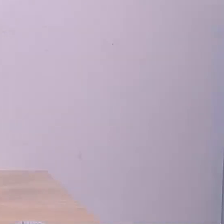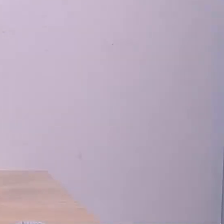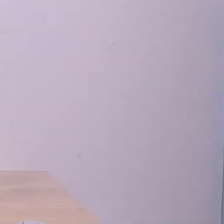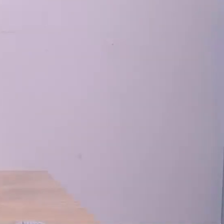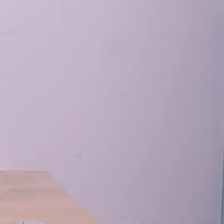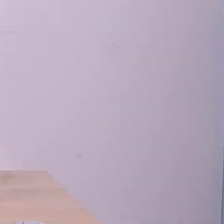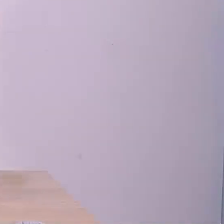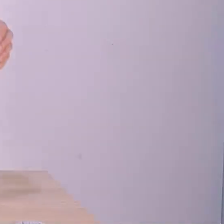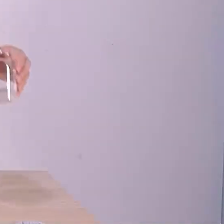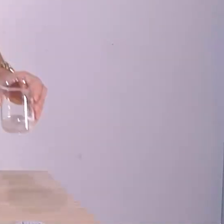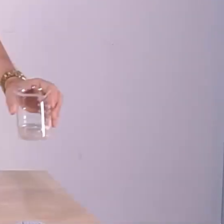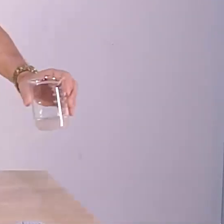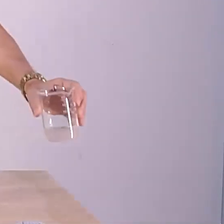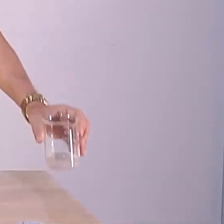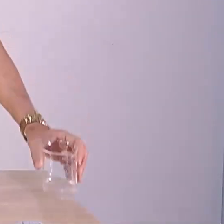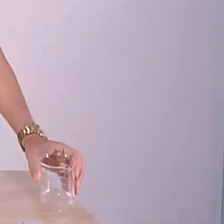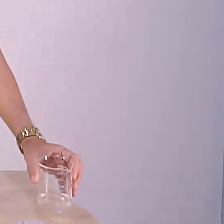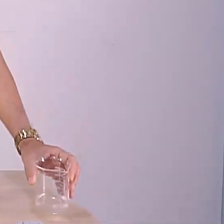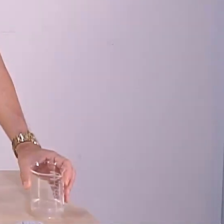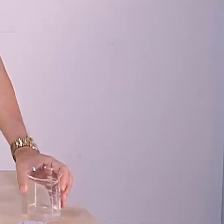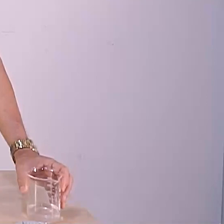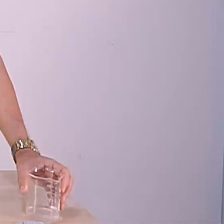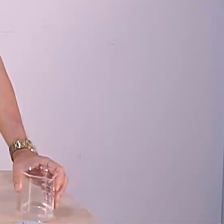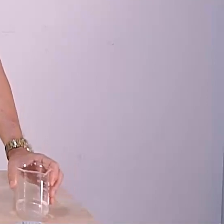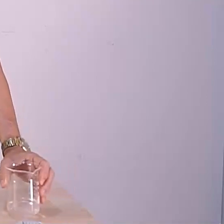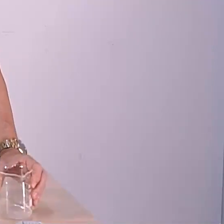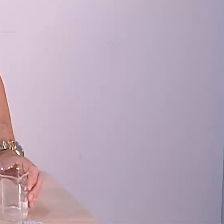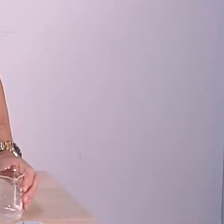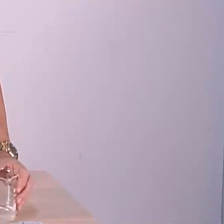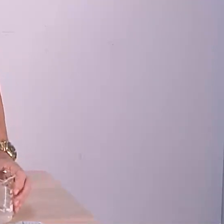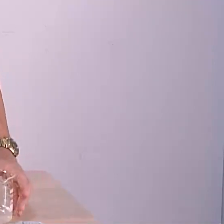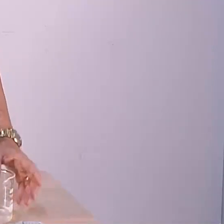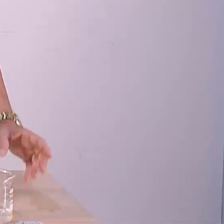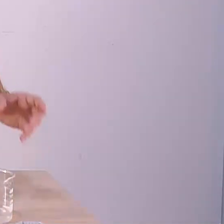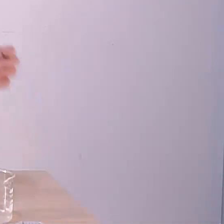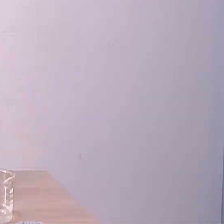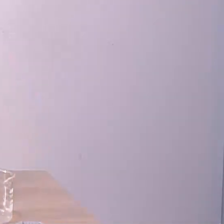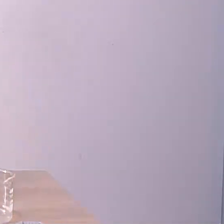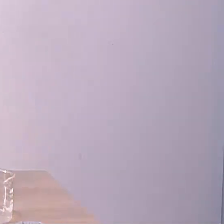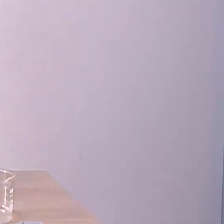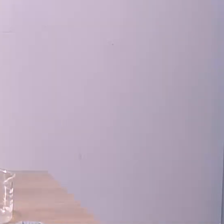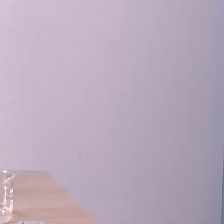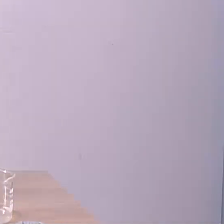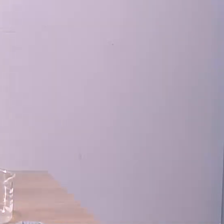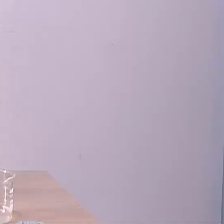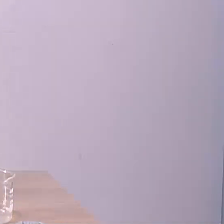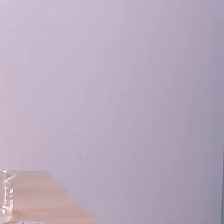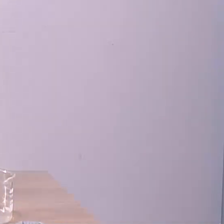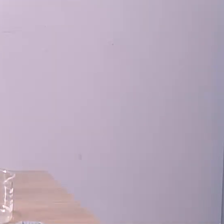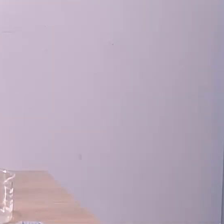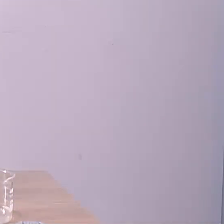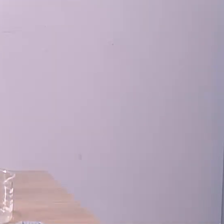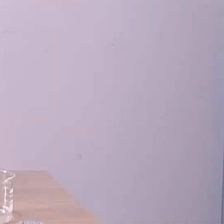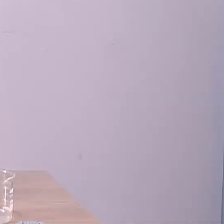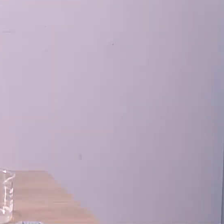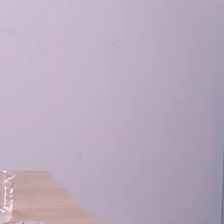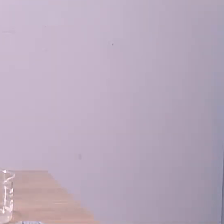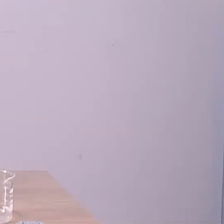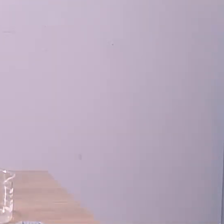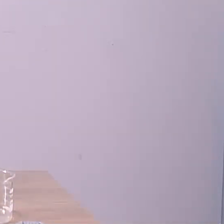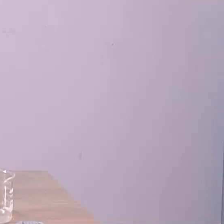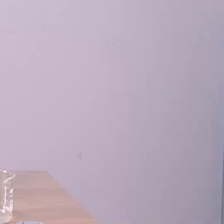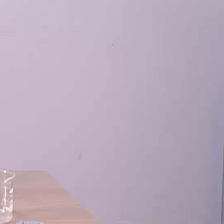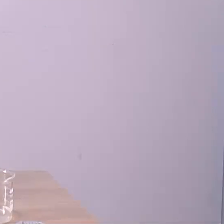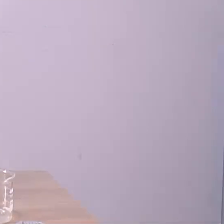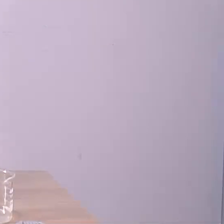tá joia? E agora nós vamos partir para uma nova técnica de separação de